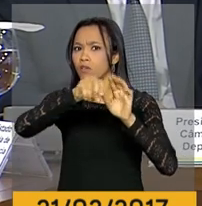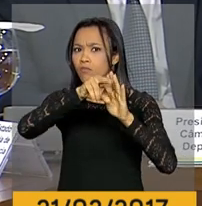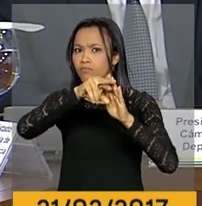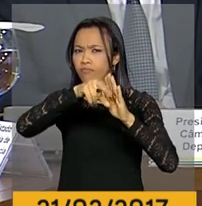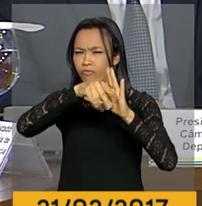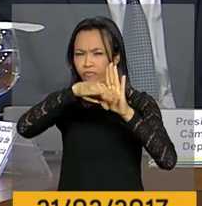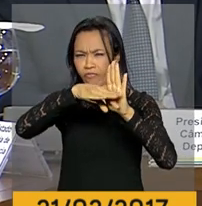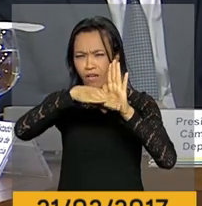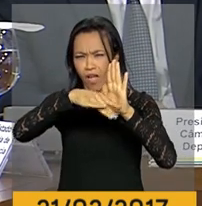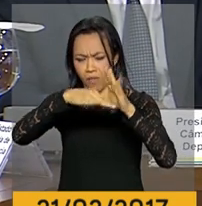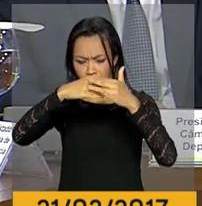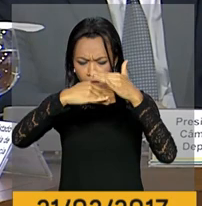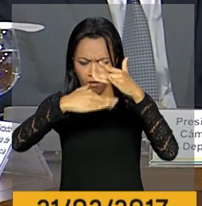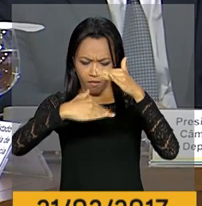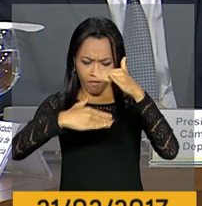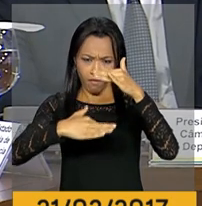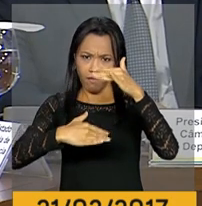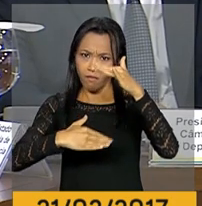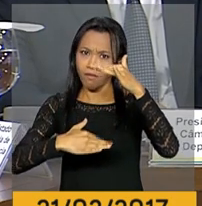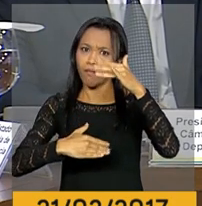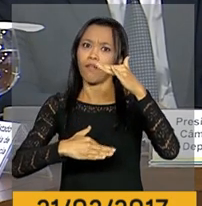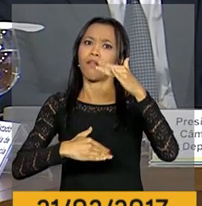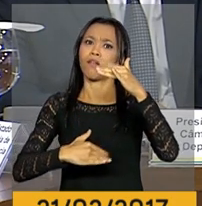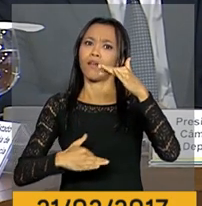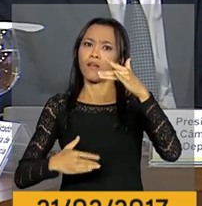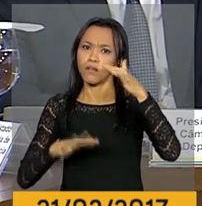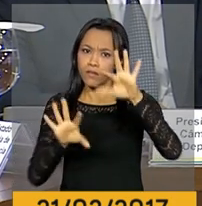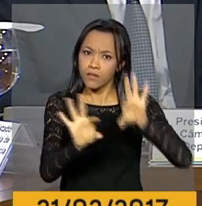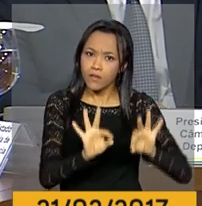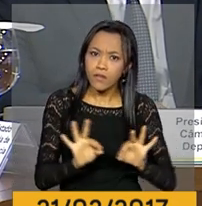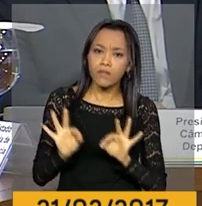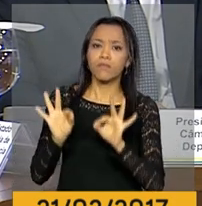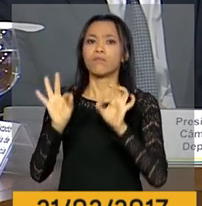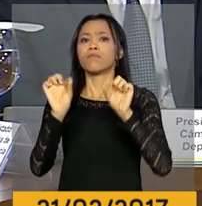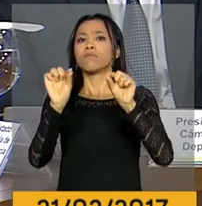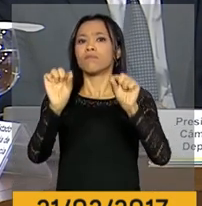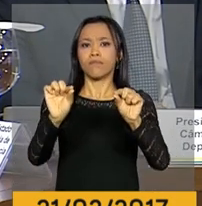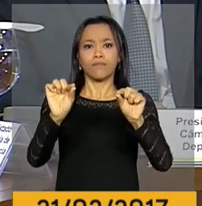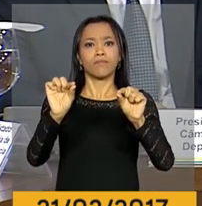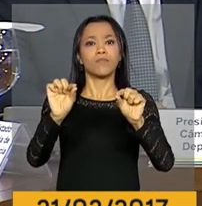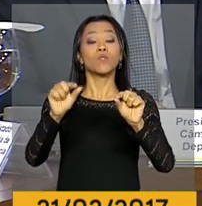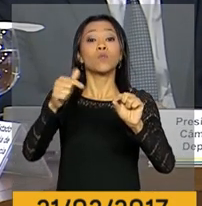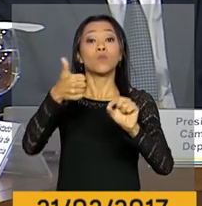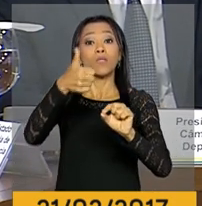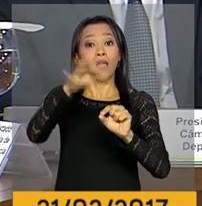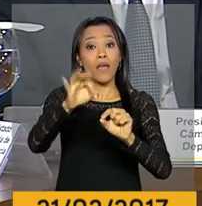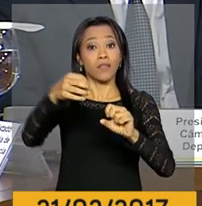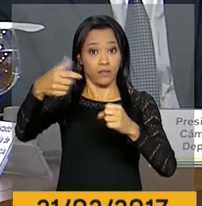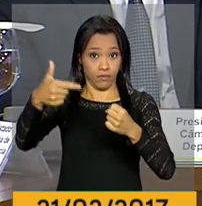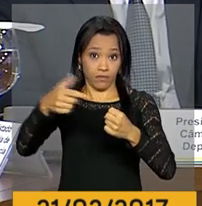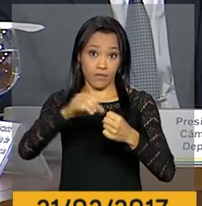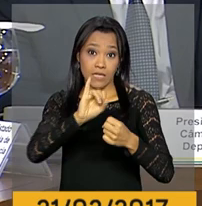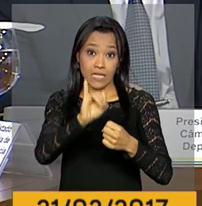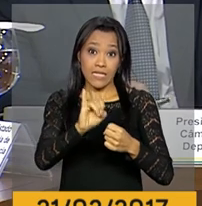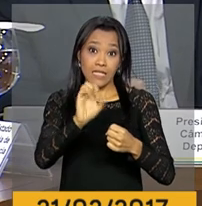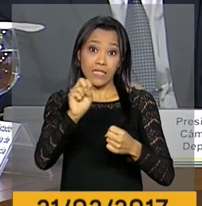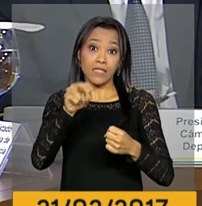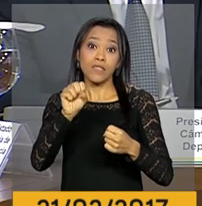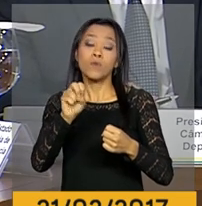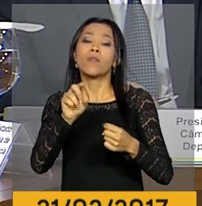enumeração dos direitos sociais entre eles exatamente no inciso 10 está a